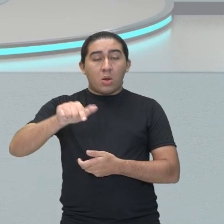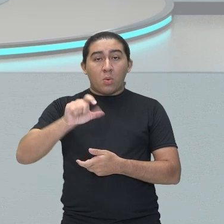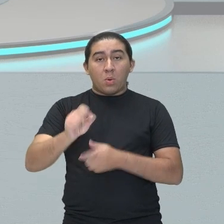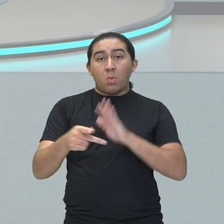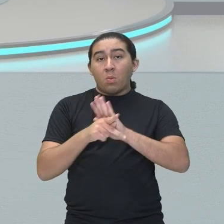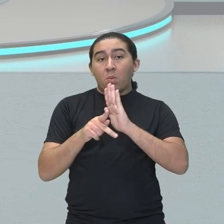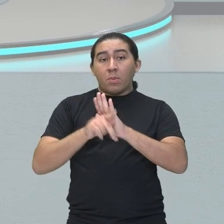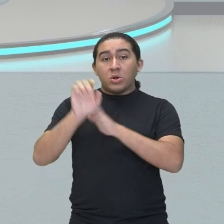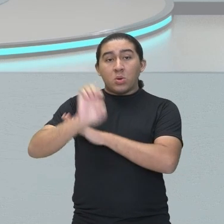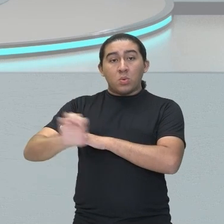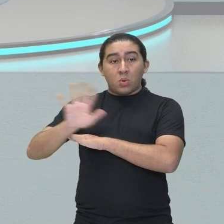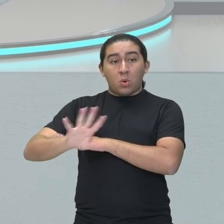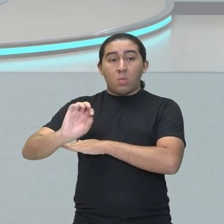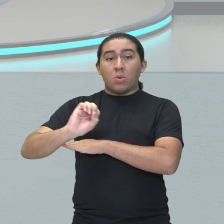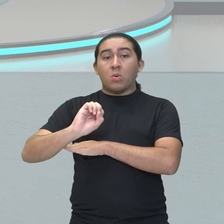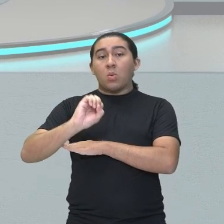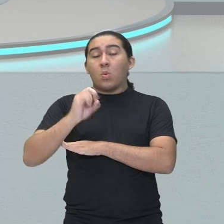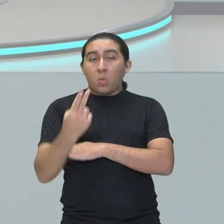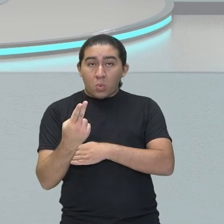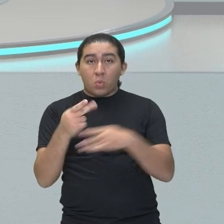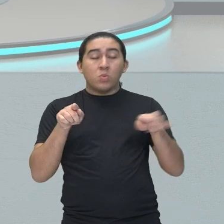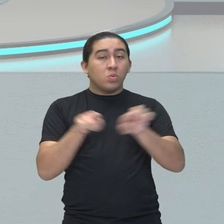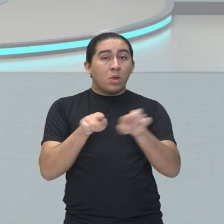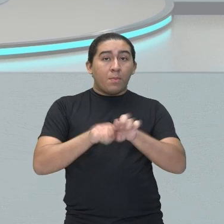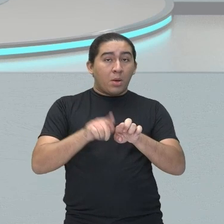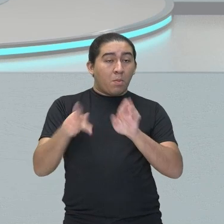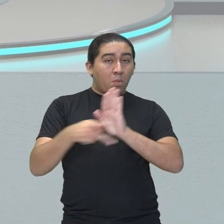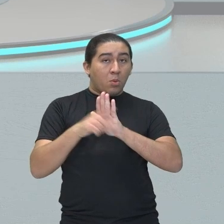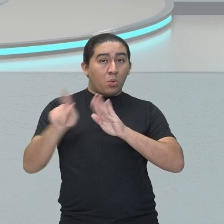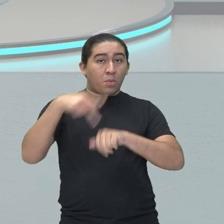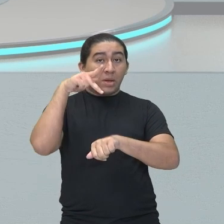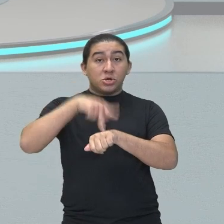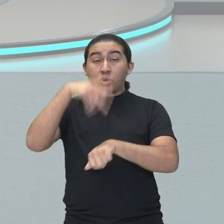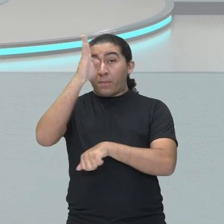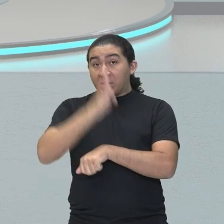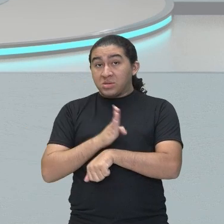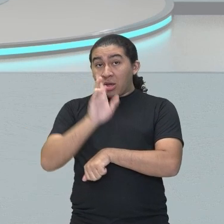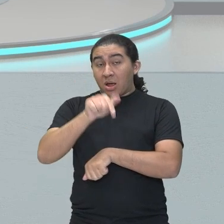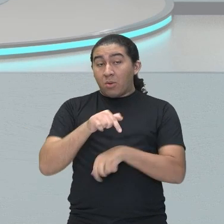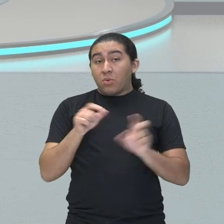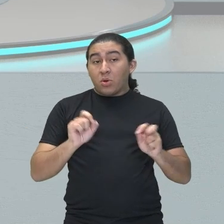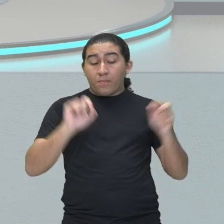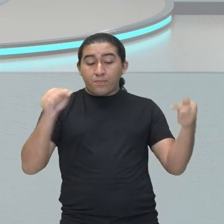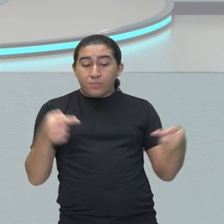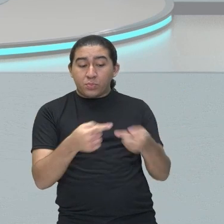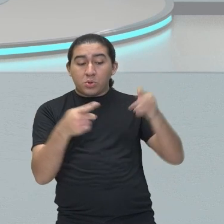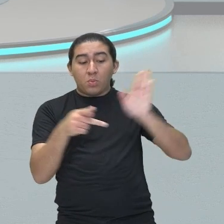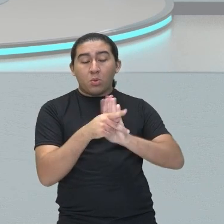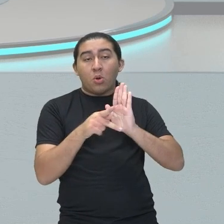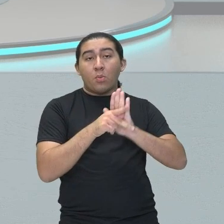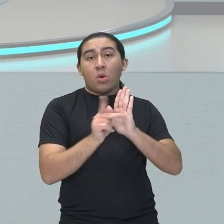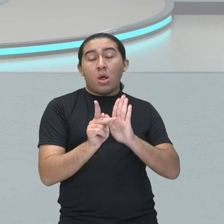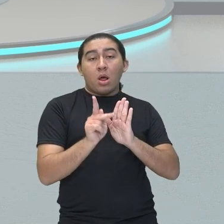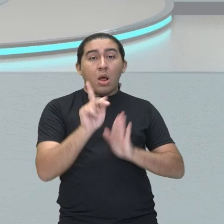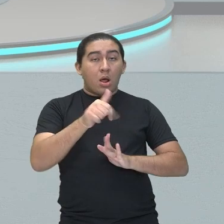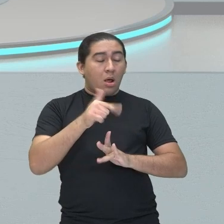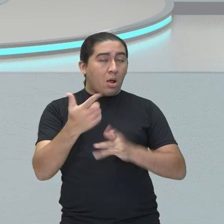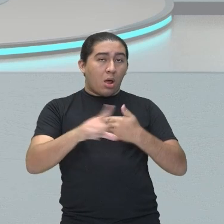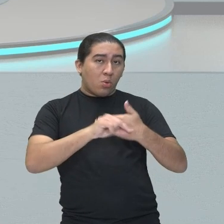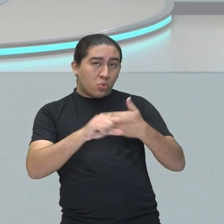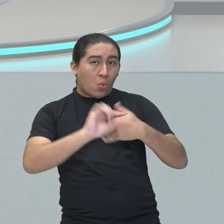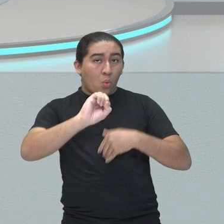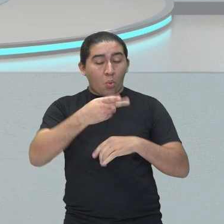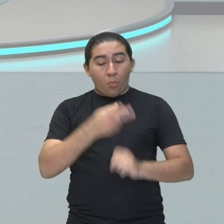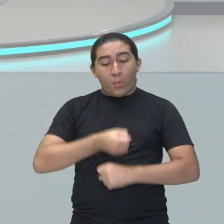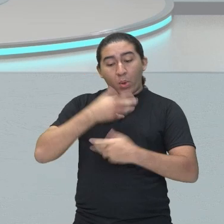europeu ou o bucolismo também aqui no Brasil é aquela questão do autor, do poeta, fugir da